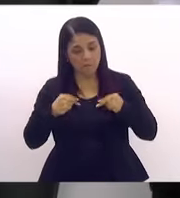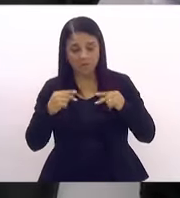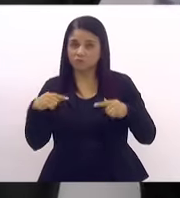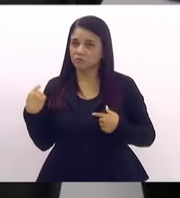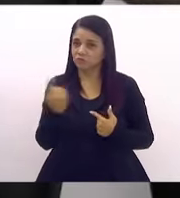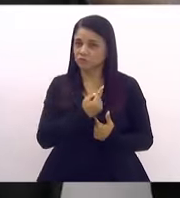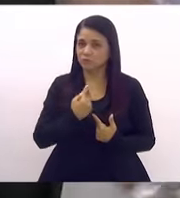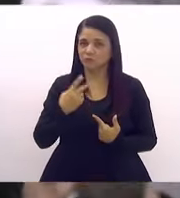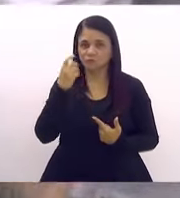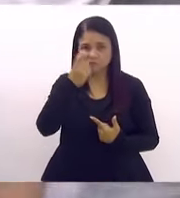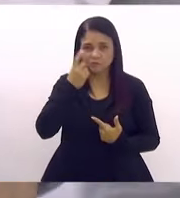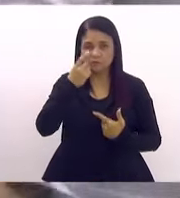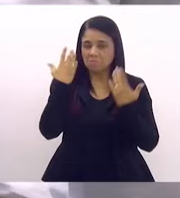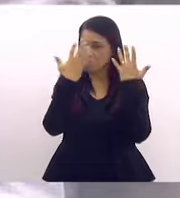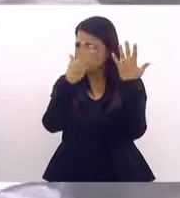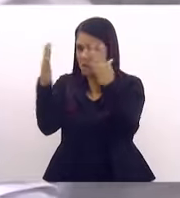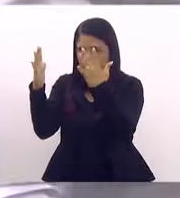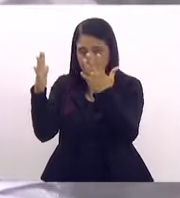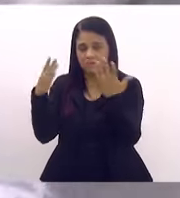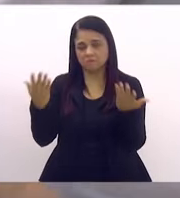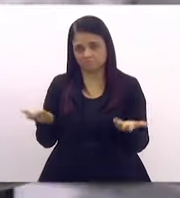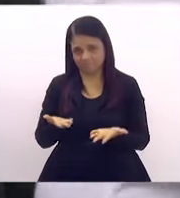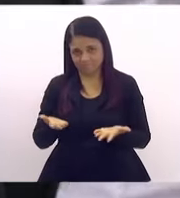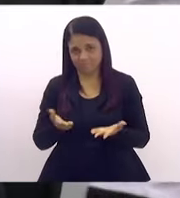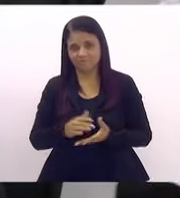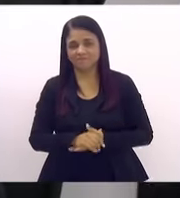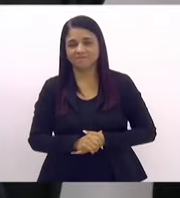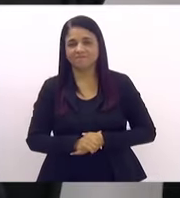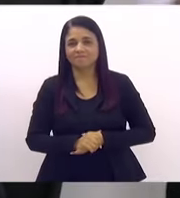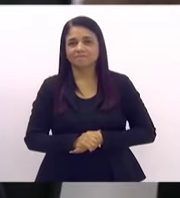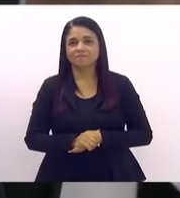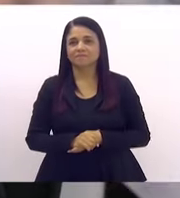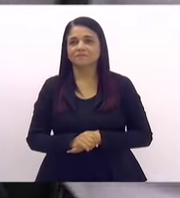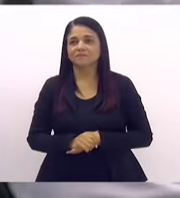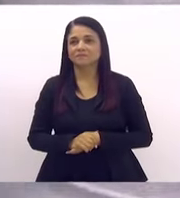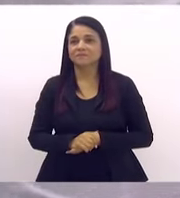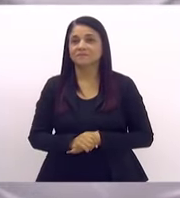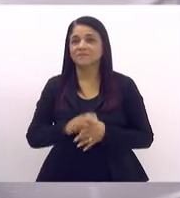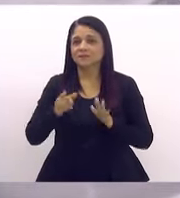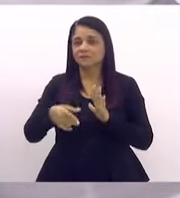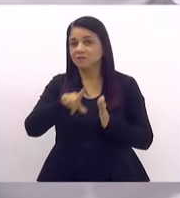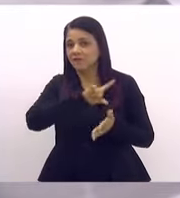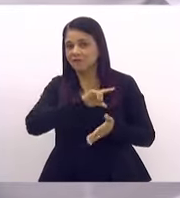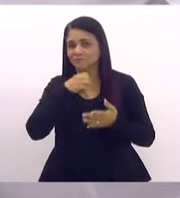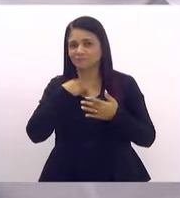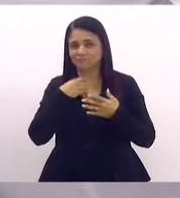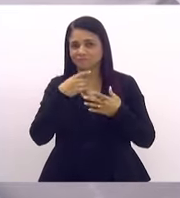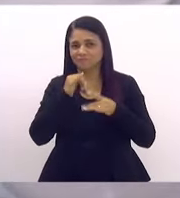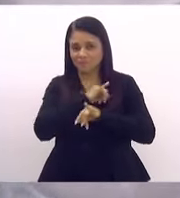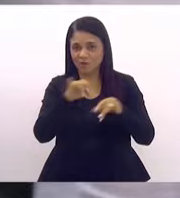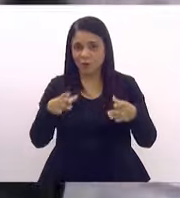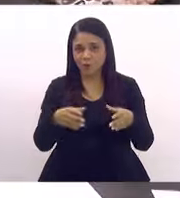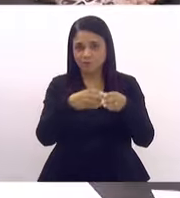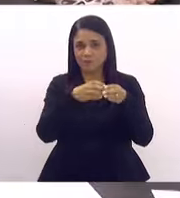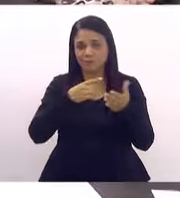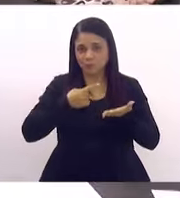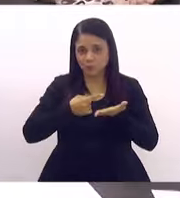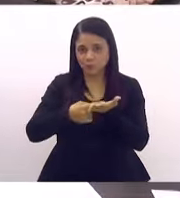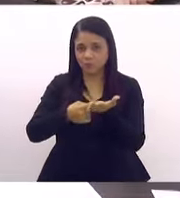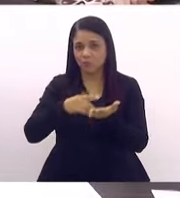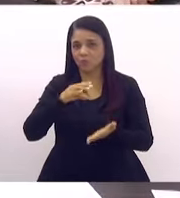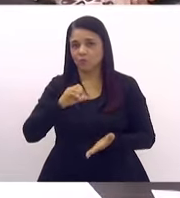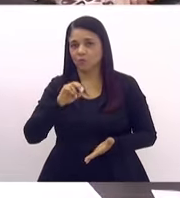nós. Fica aqui o parabéns a todos desde já. Eu posso fazer uma questão de ordem ao nosso vereador, se ele já implantou a comissão do Cumpras na